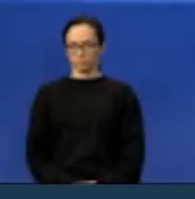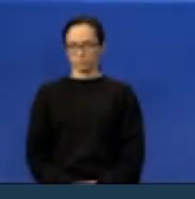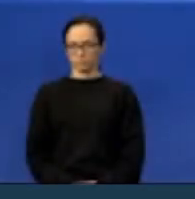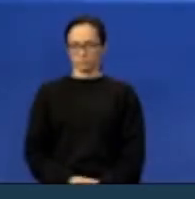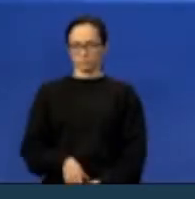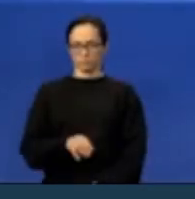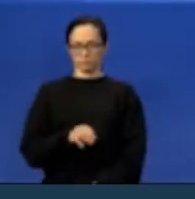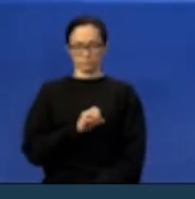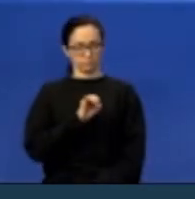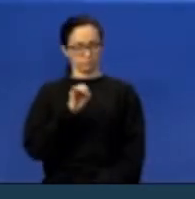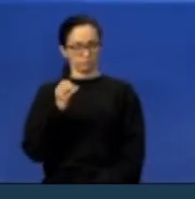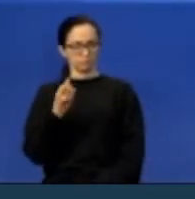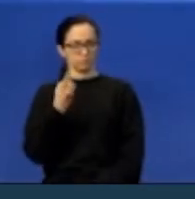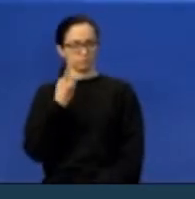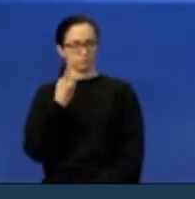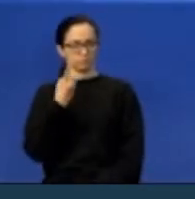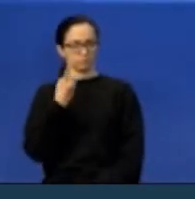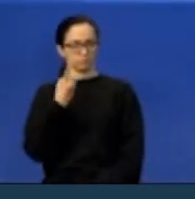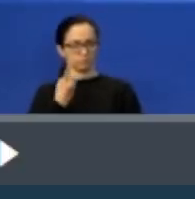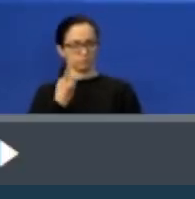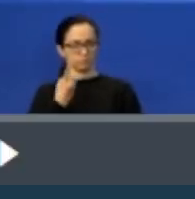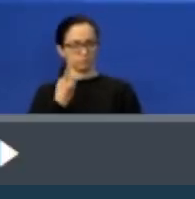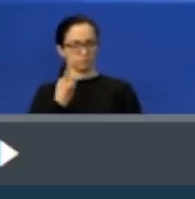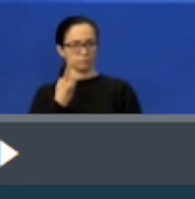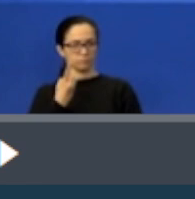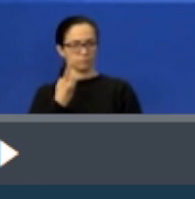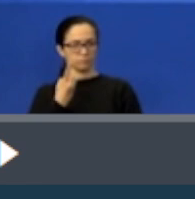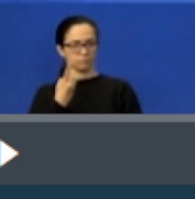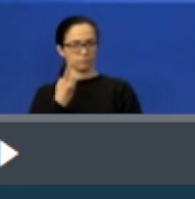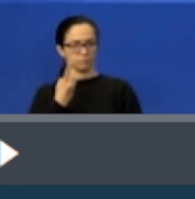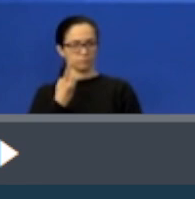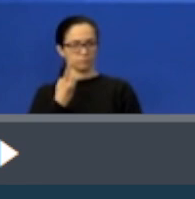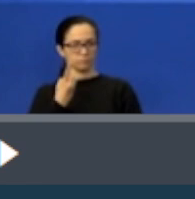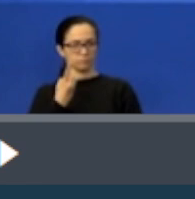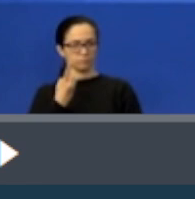Olá, vamos retomar agora a nossa